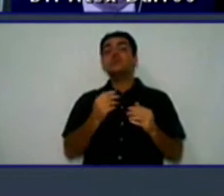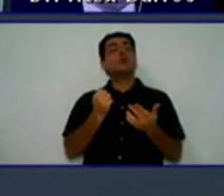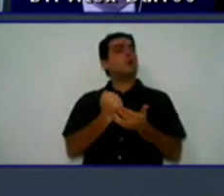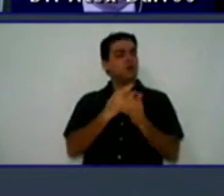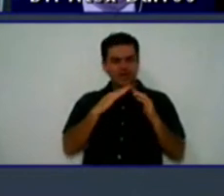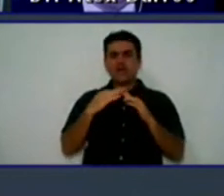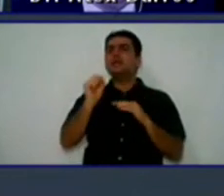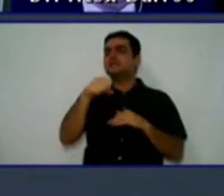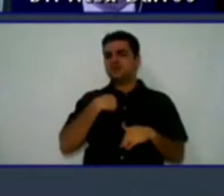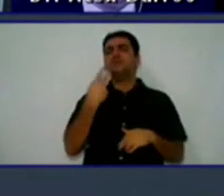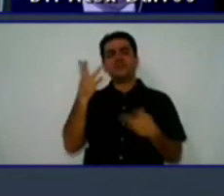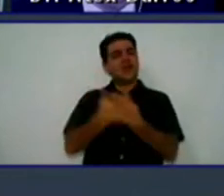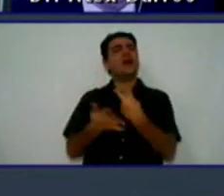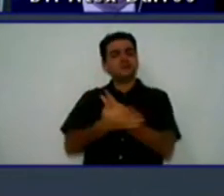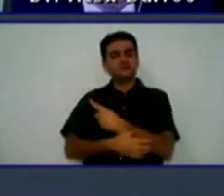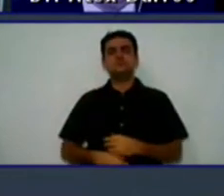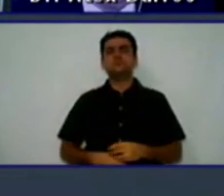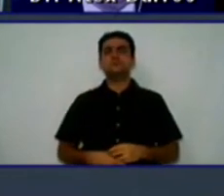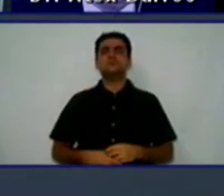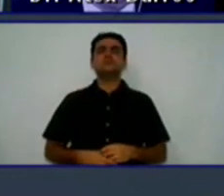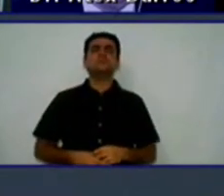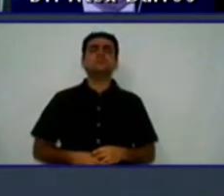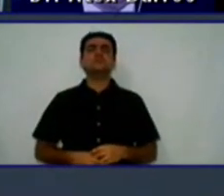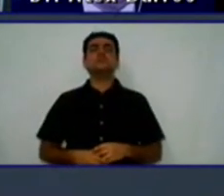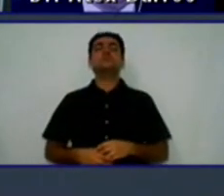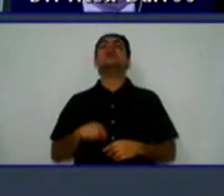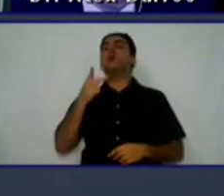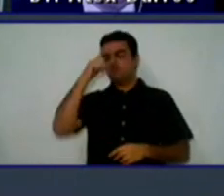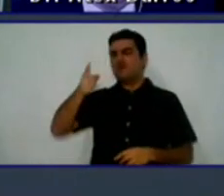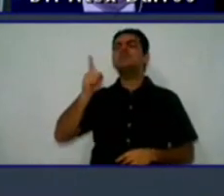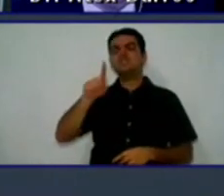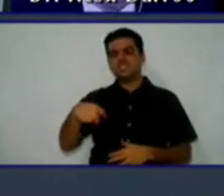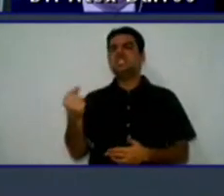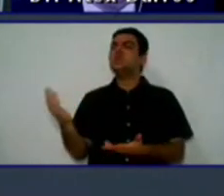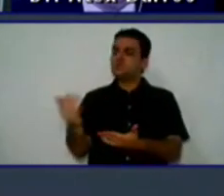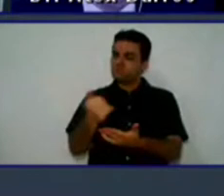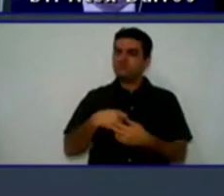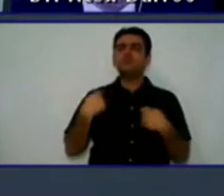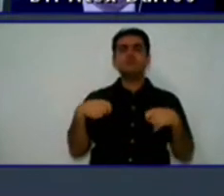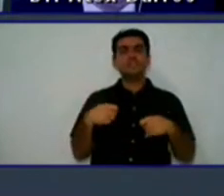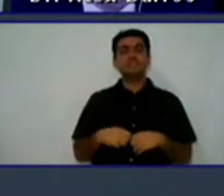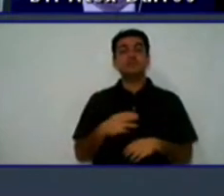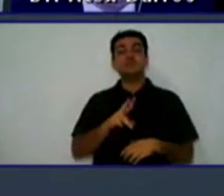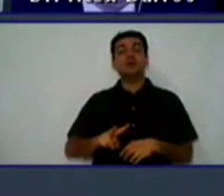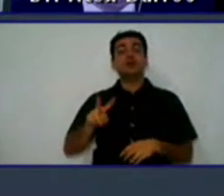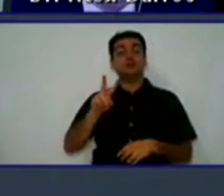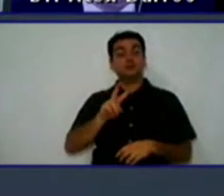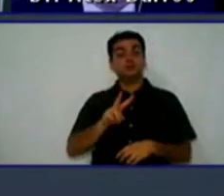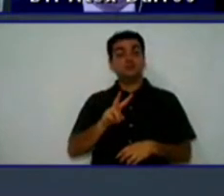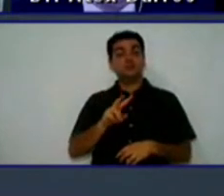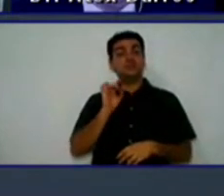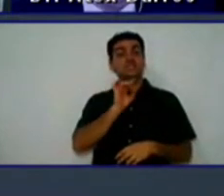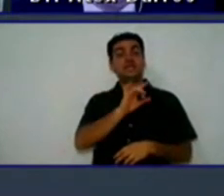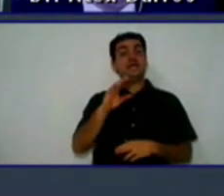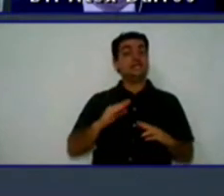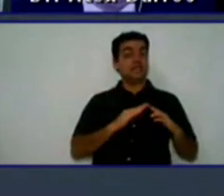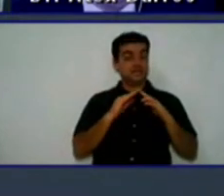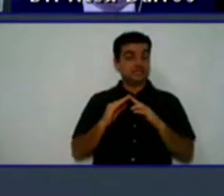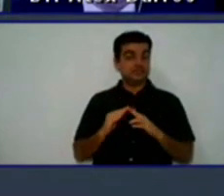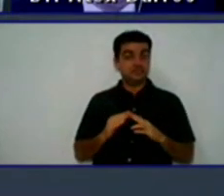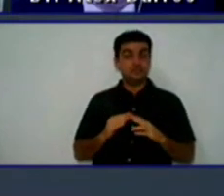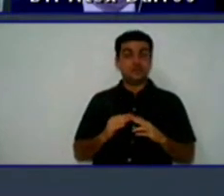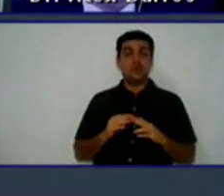imóveis referidos, com determinação, então, de recolhimento ao erário do valor somado ao que